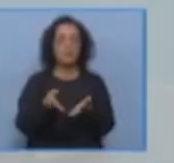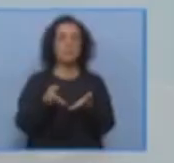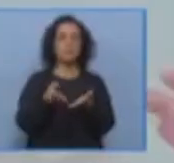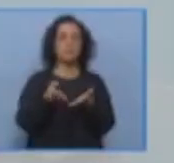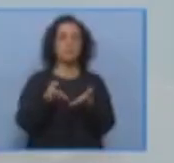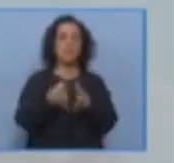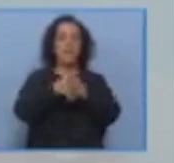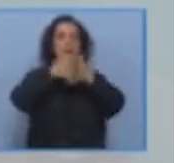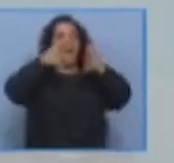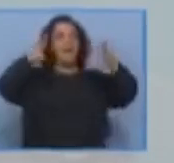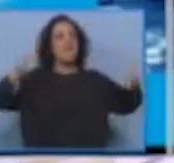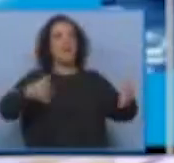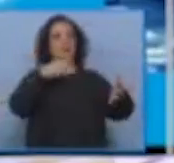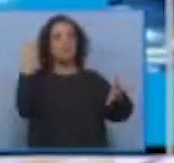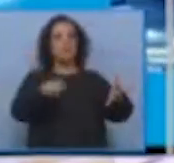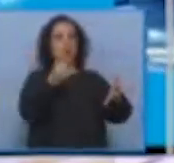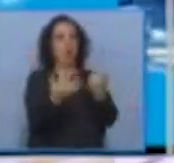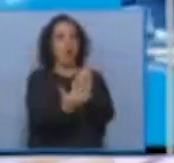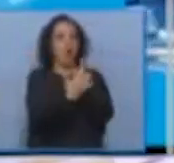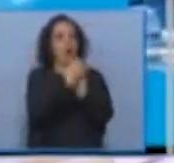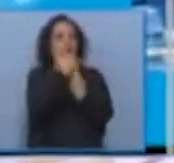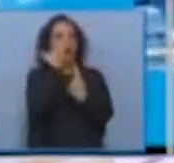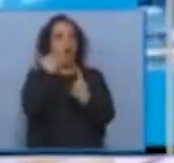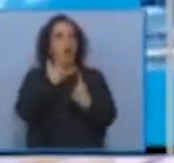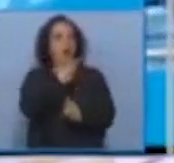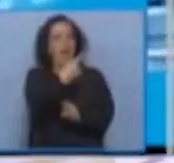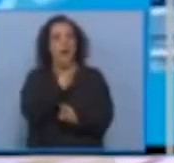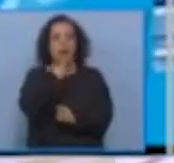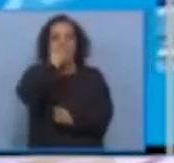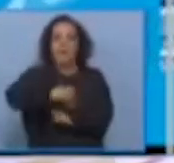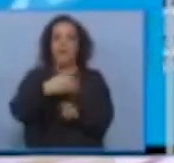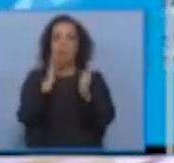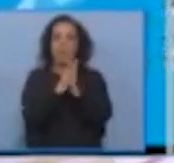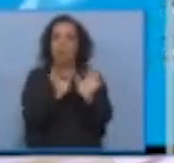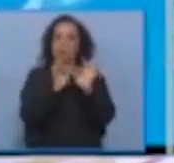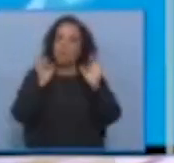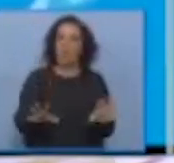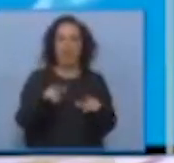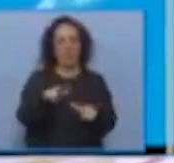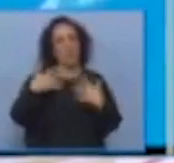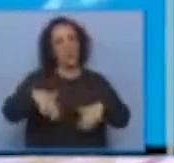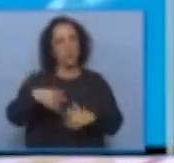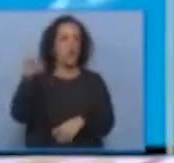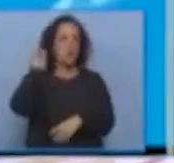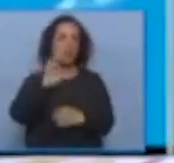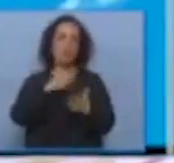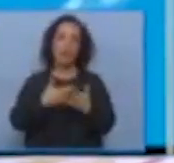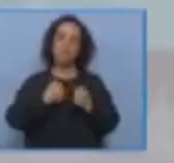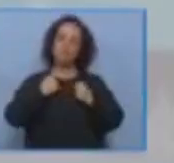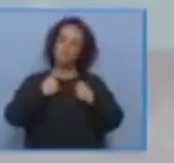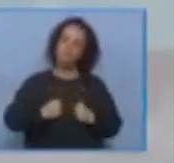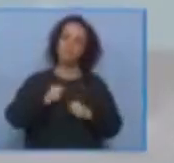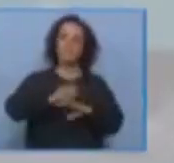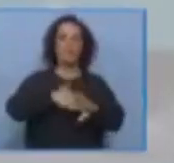uma enorme maioria de jovens que vivem, no fundo, a mesma convicção. E isso é extraordinariamente importante para reforçar essa convicção